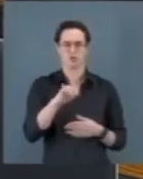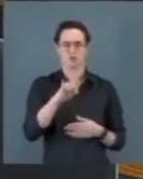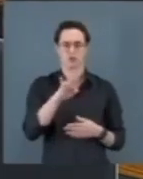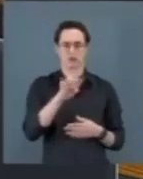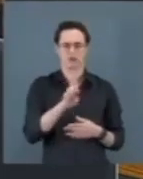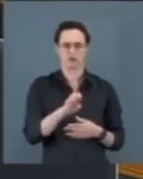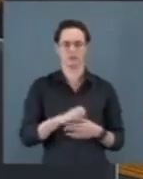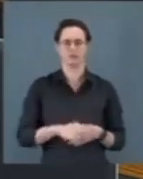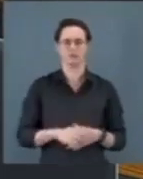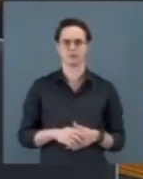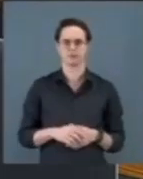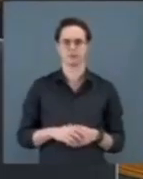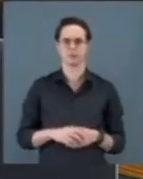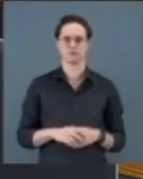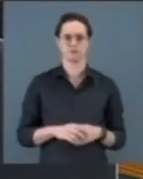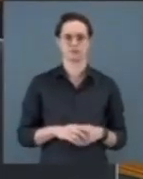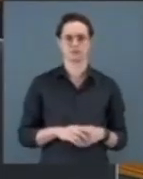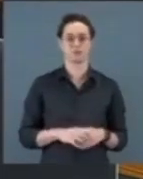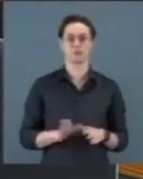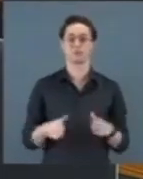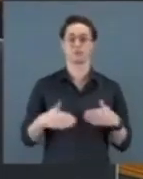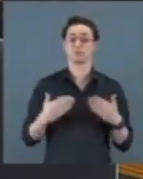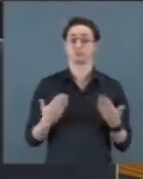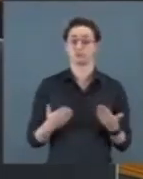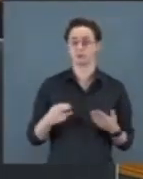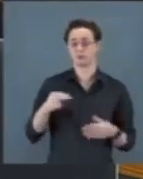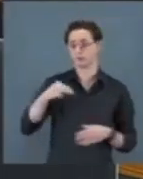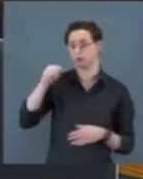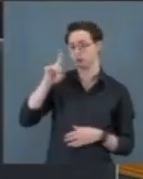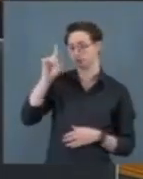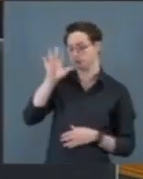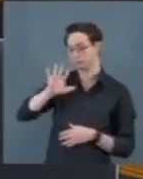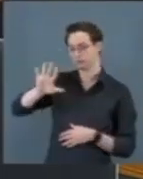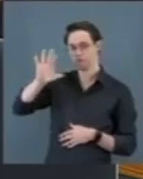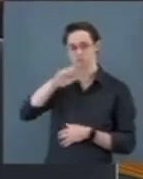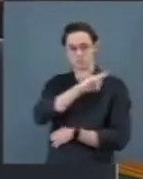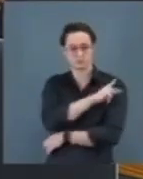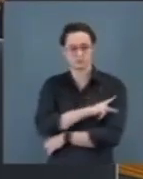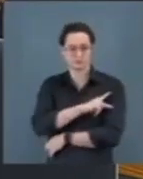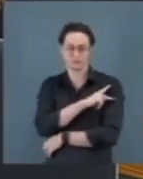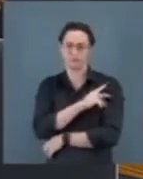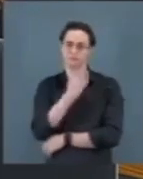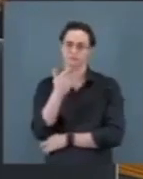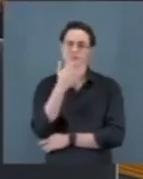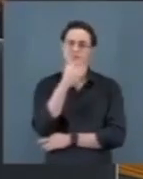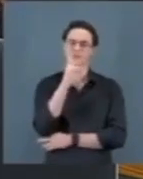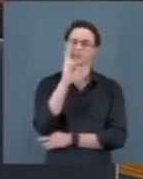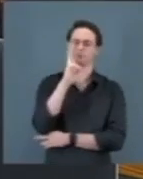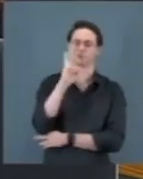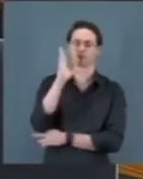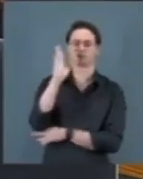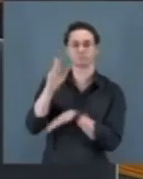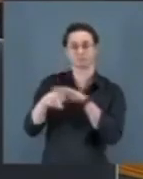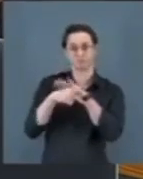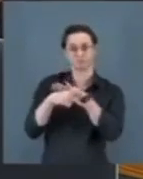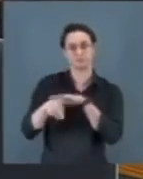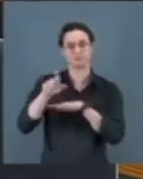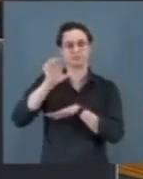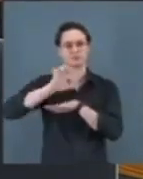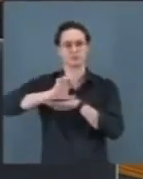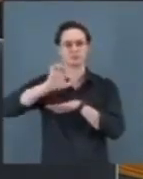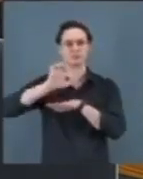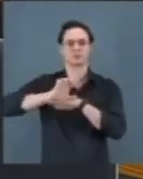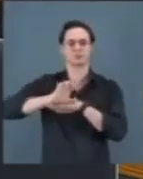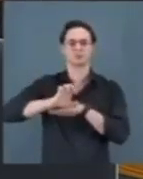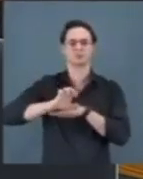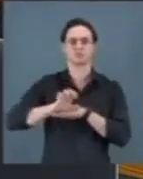aí, o nosso Nordeste, o nosso querido Piauí, que Vossa Senhoria é lá do Estado,